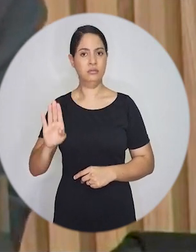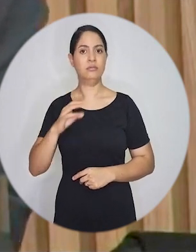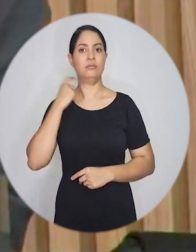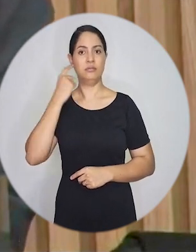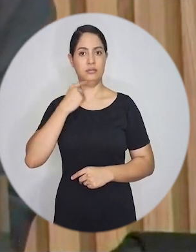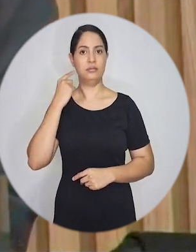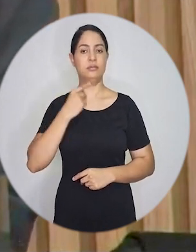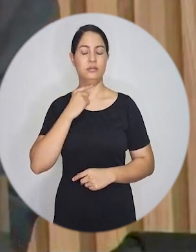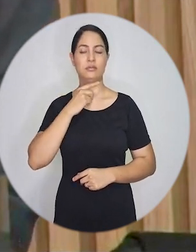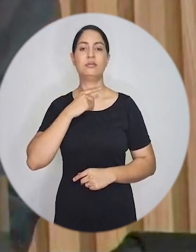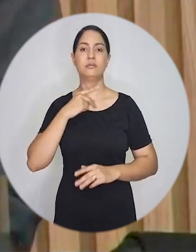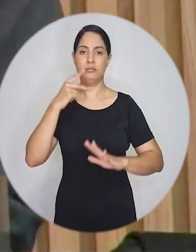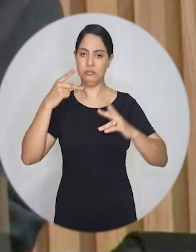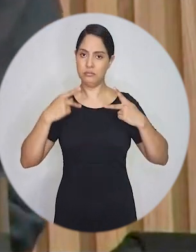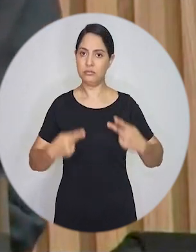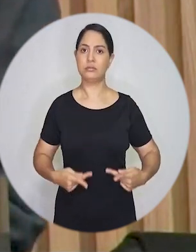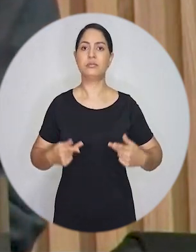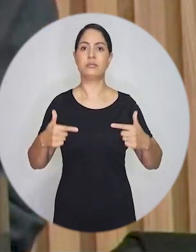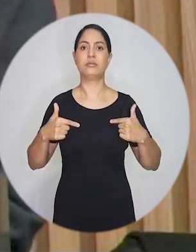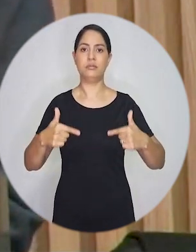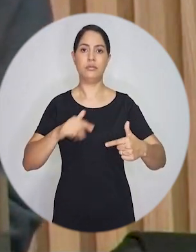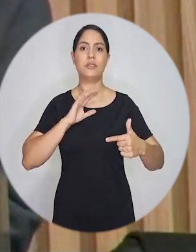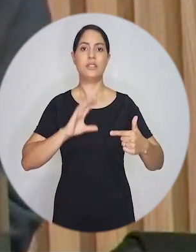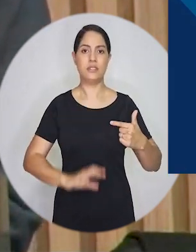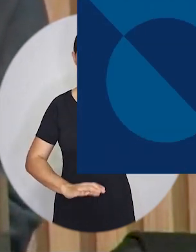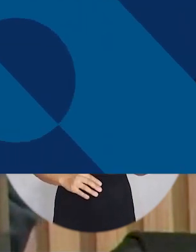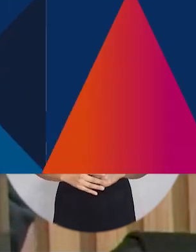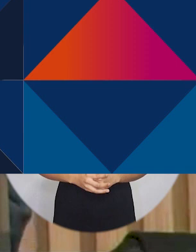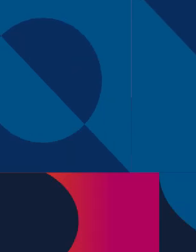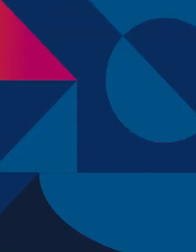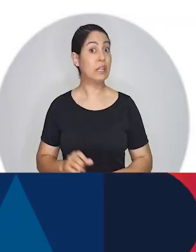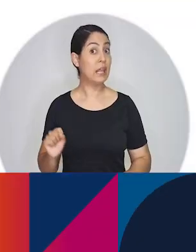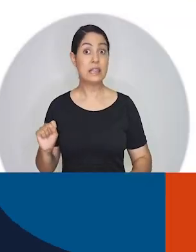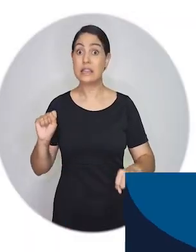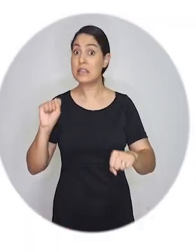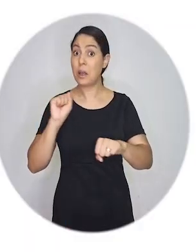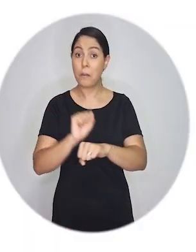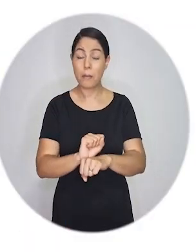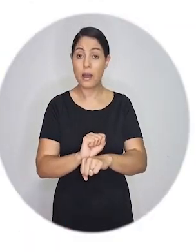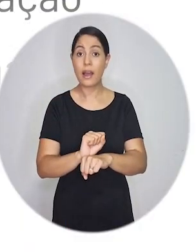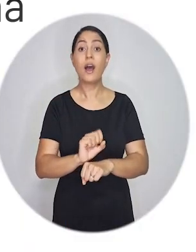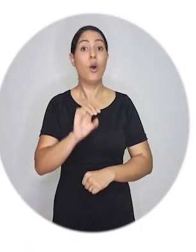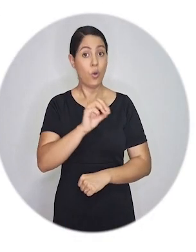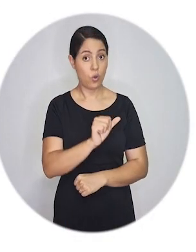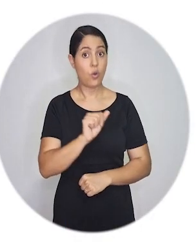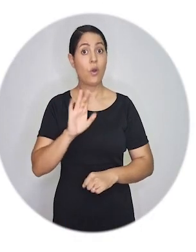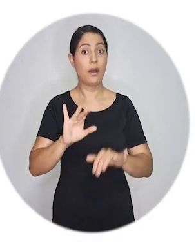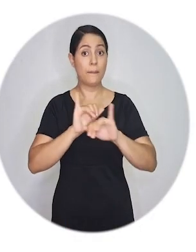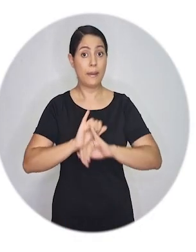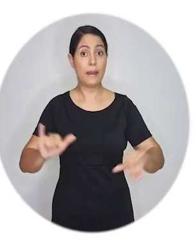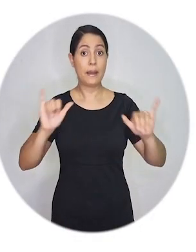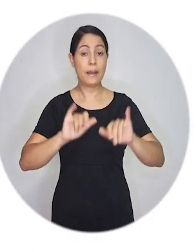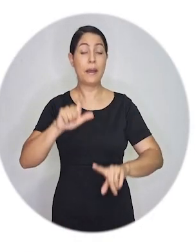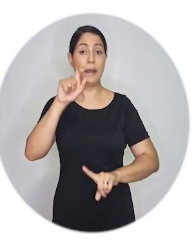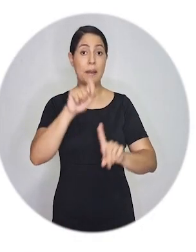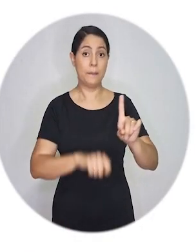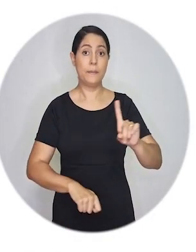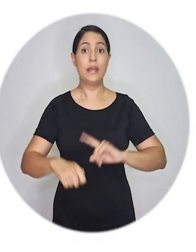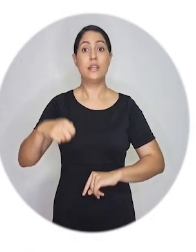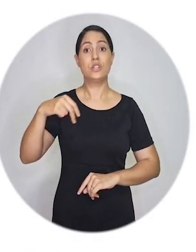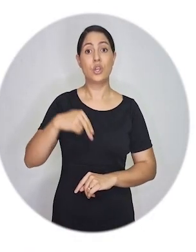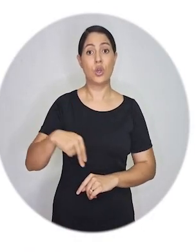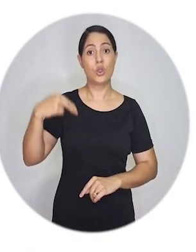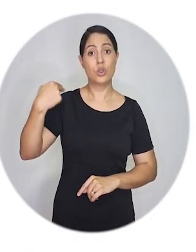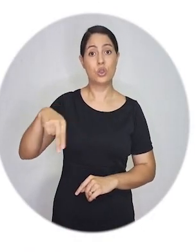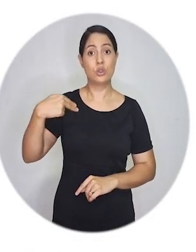posição cidadã da advocacia e da Ordem dos Advogados do Brasil. E não para por aí. A OAB também aderiu à campanha do